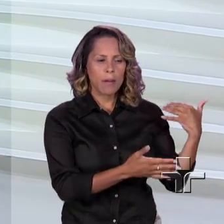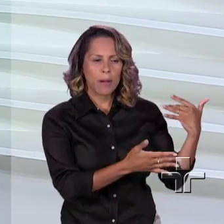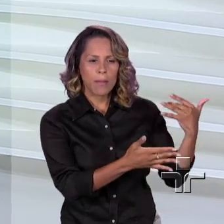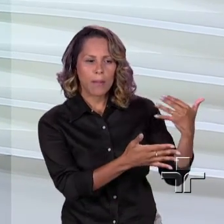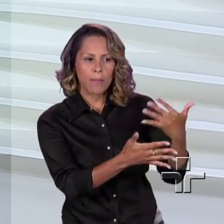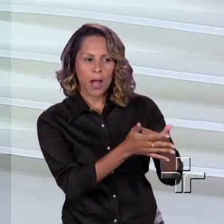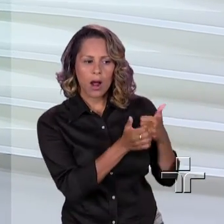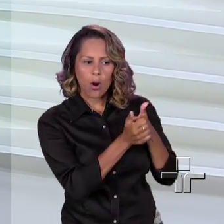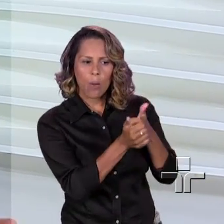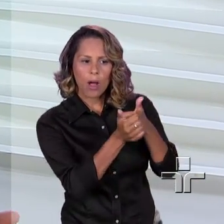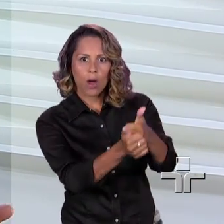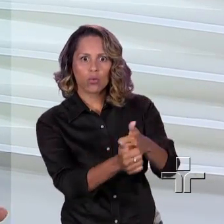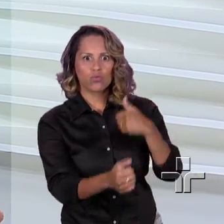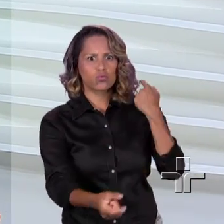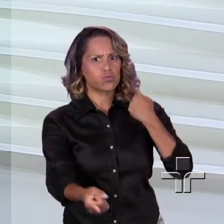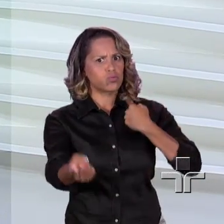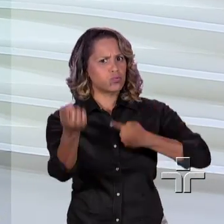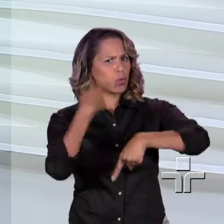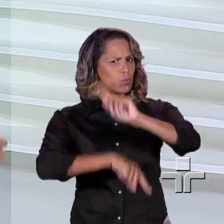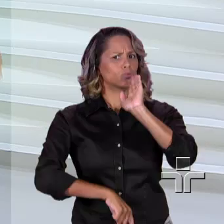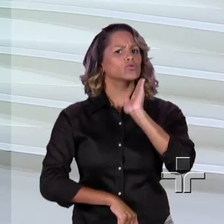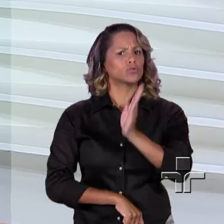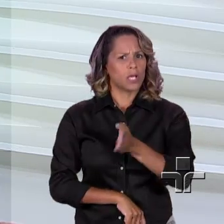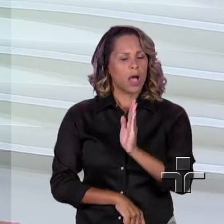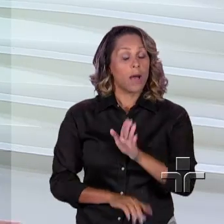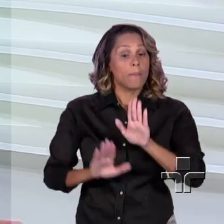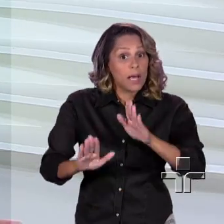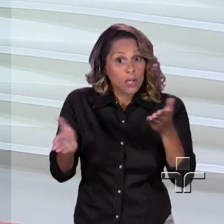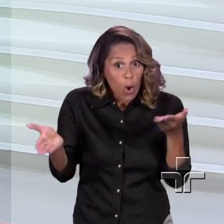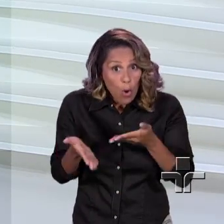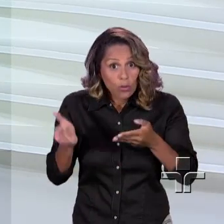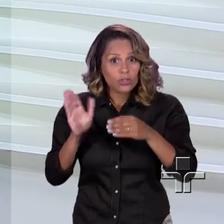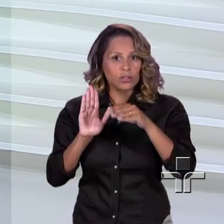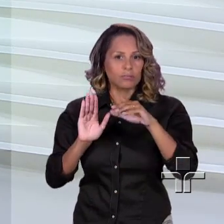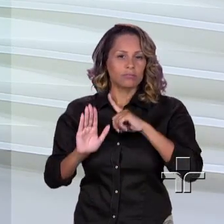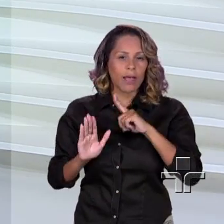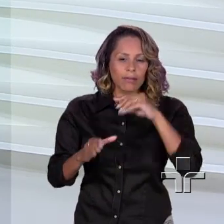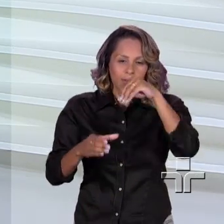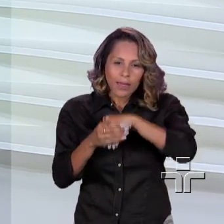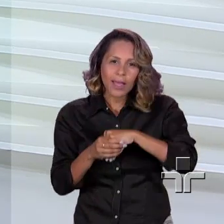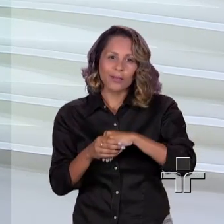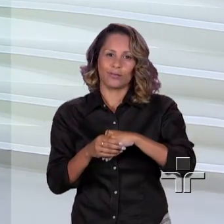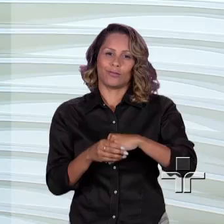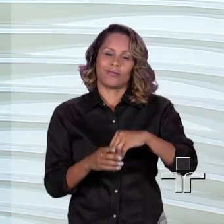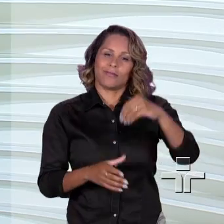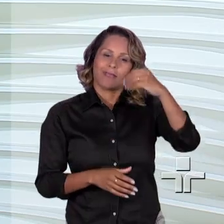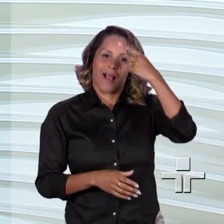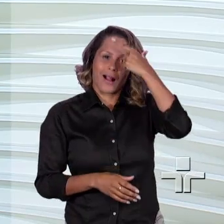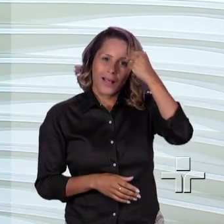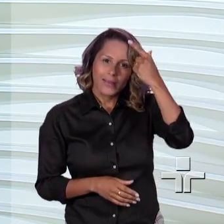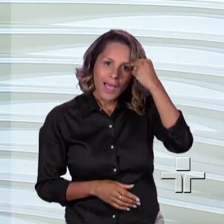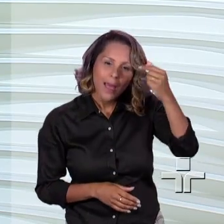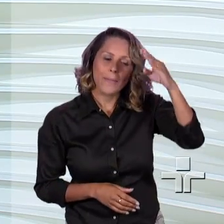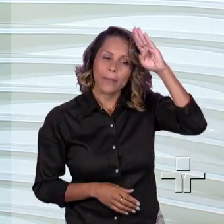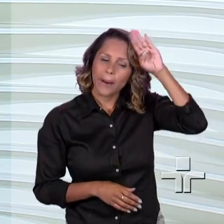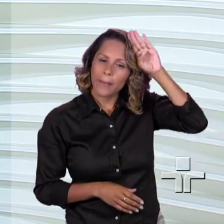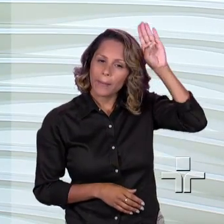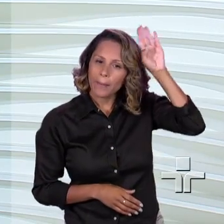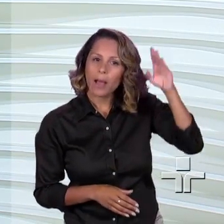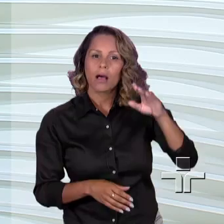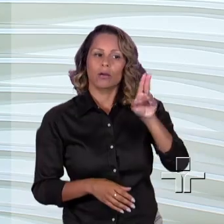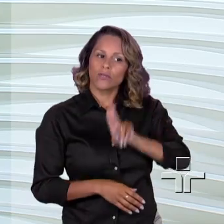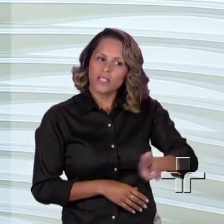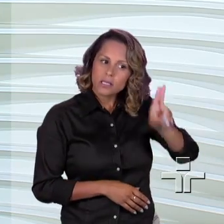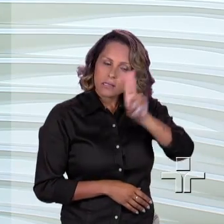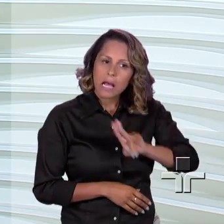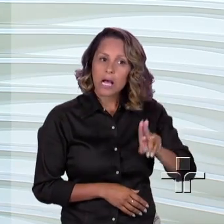hoje em dia, a pauta nas universidades estava ação afirmativa, não sei o que vai acontecer